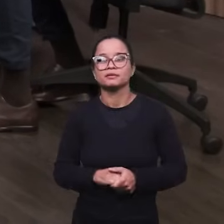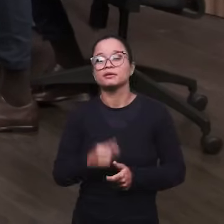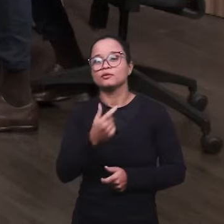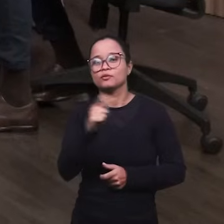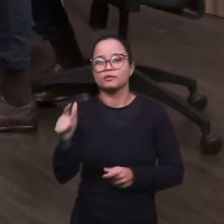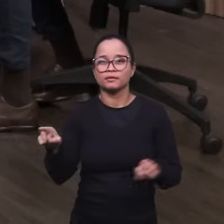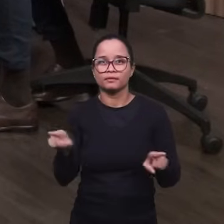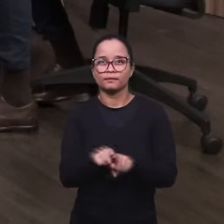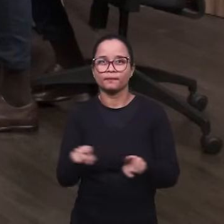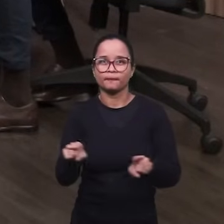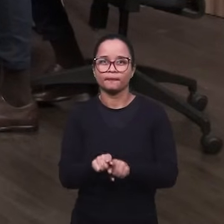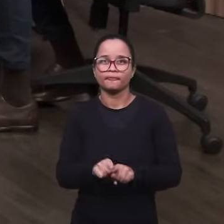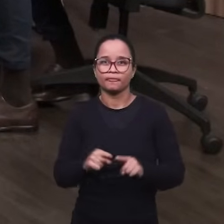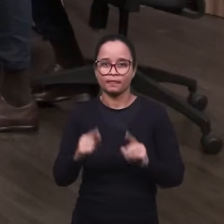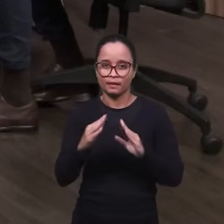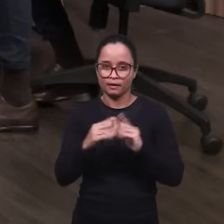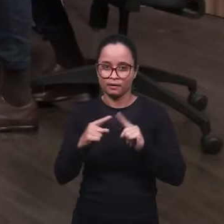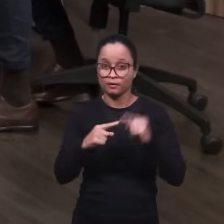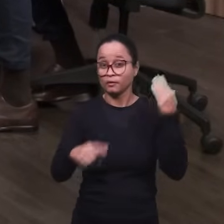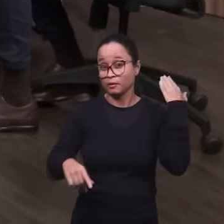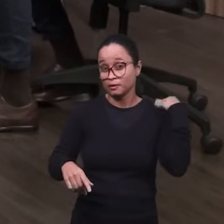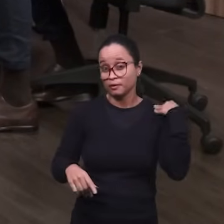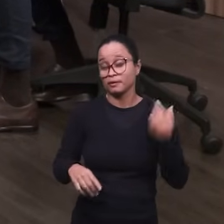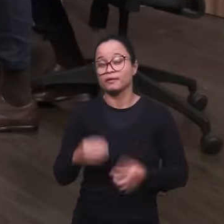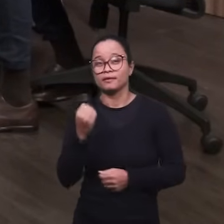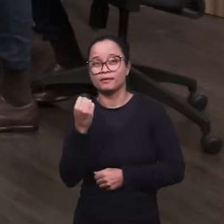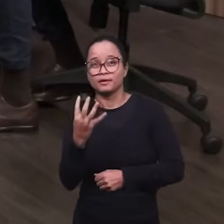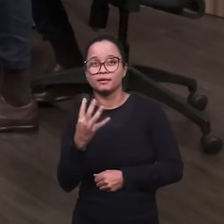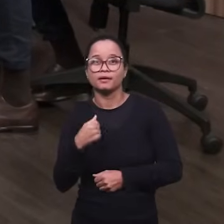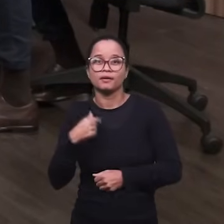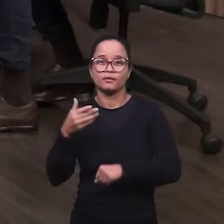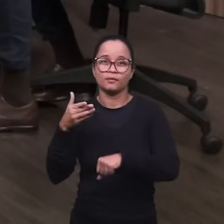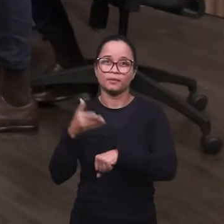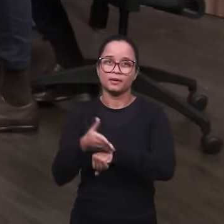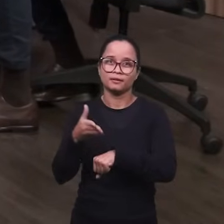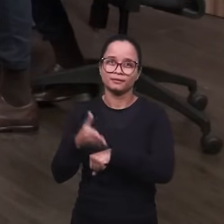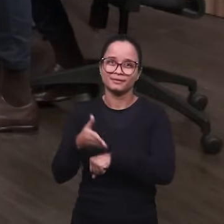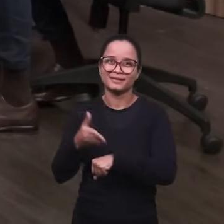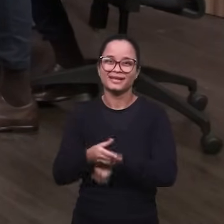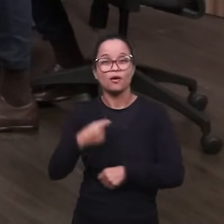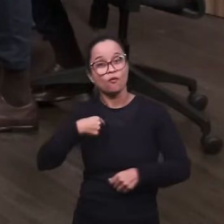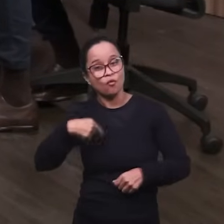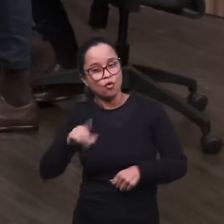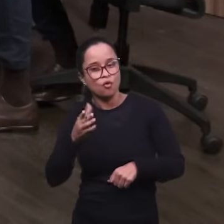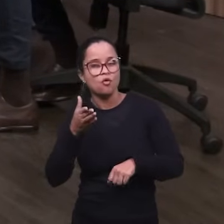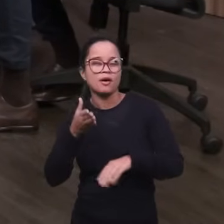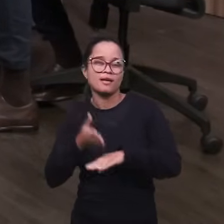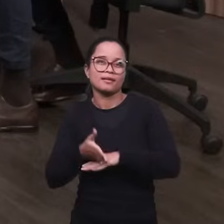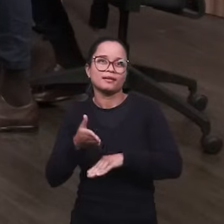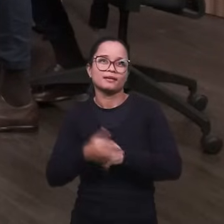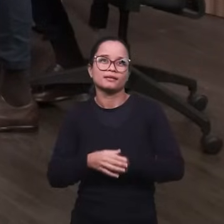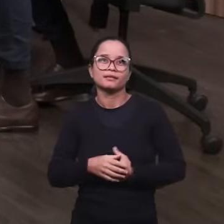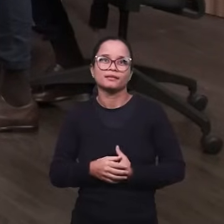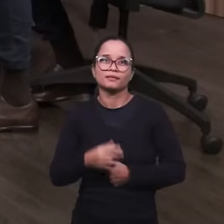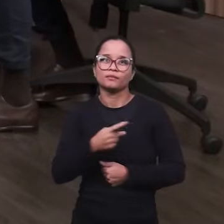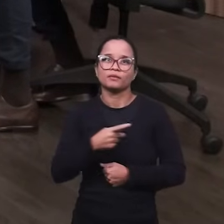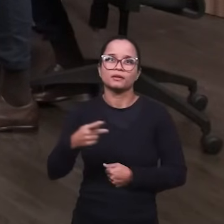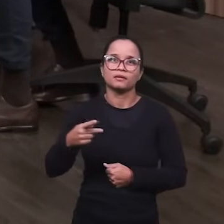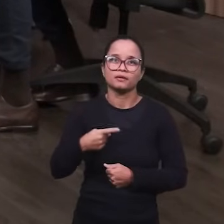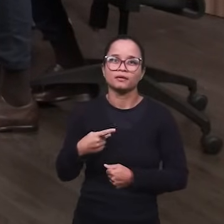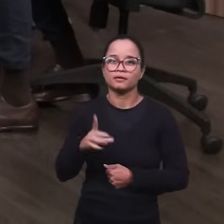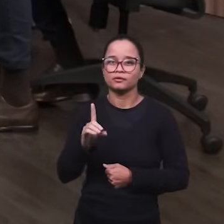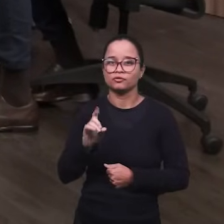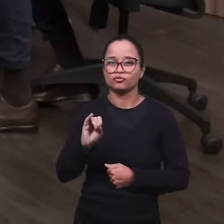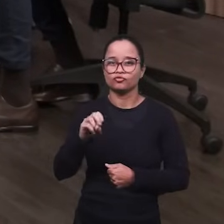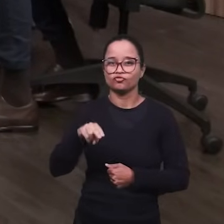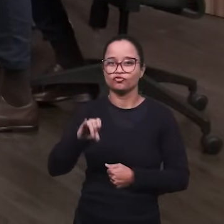né? Da Igreja da Praia 4, onde eu também vou lá, né? O pastor da